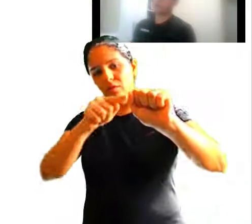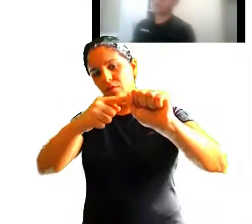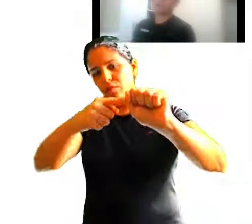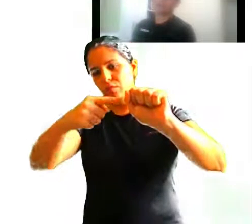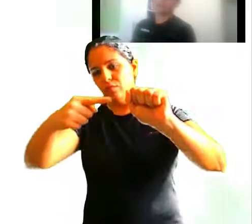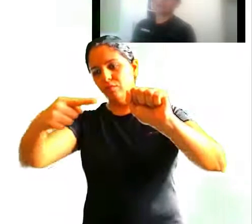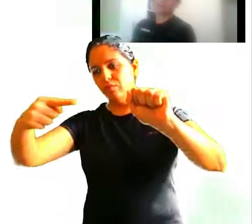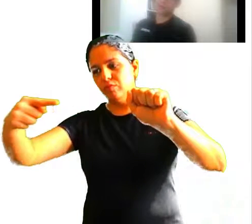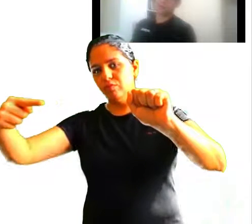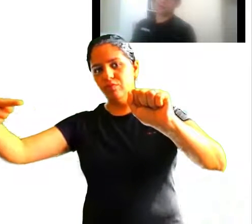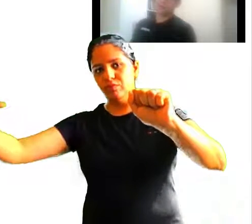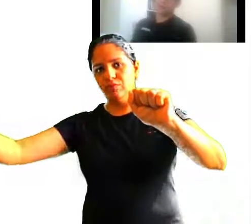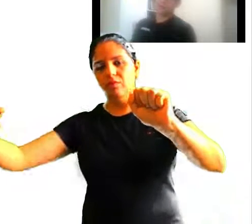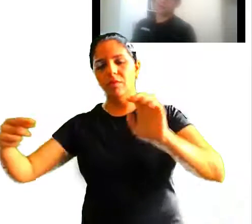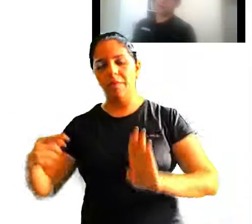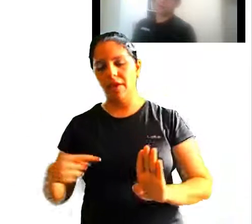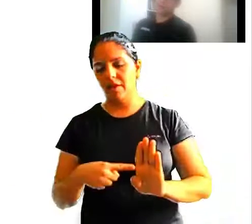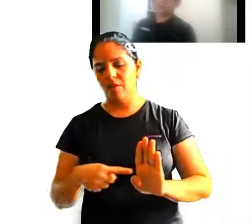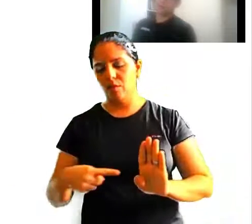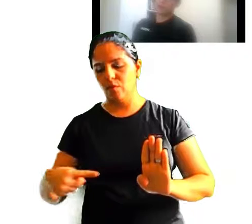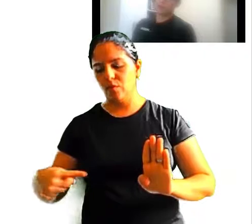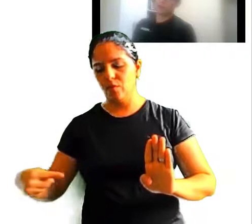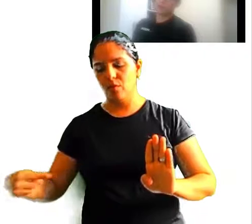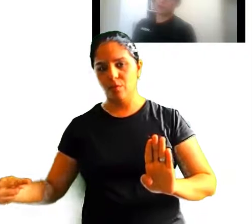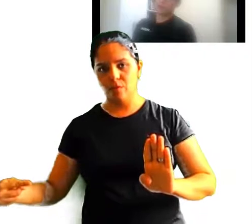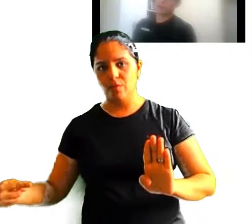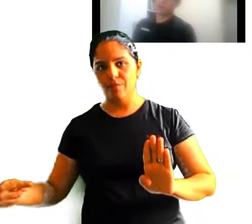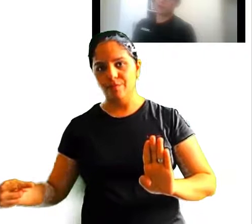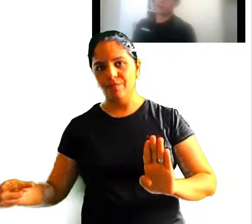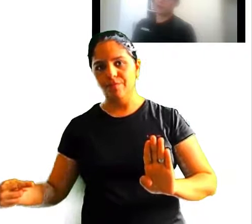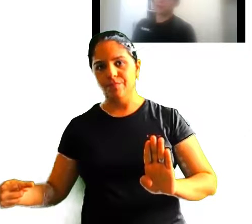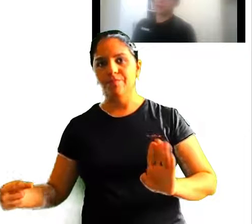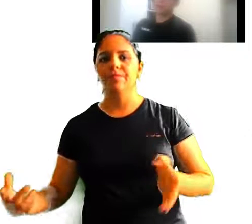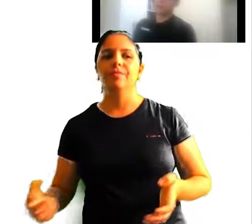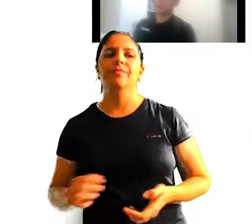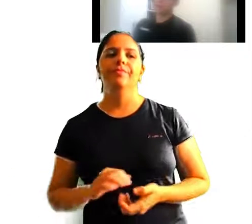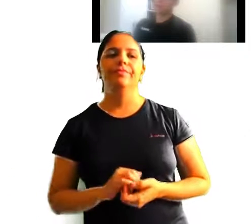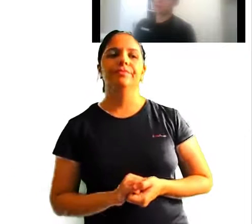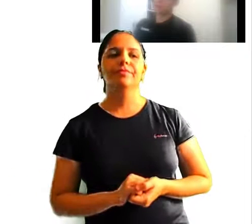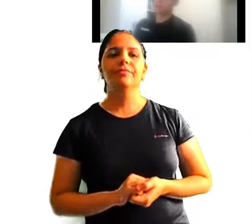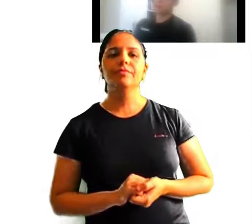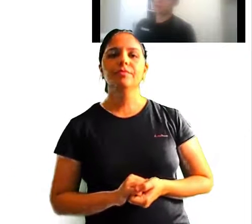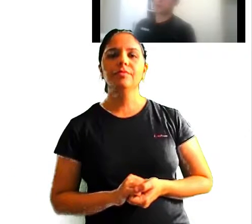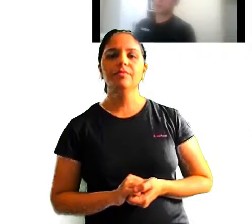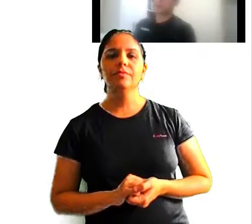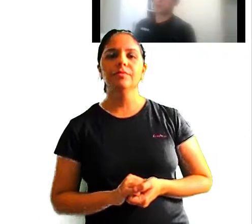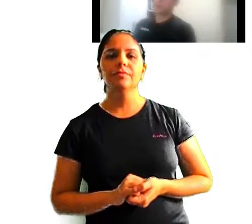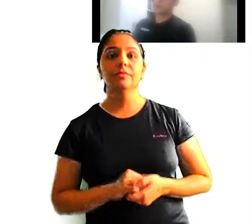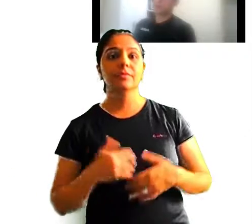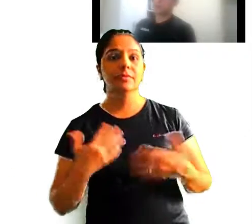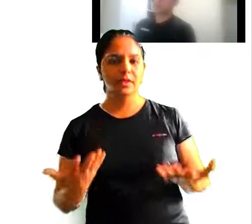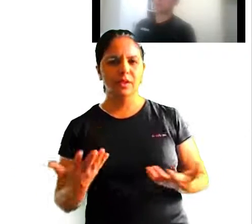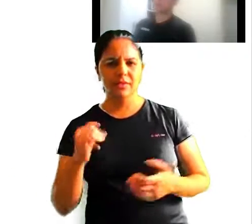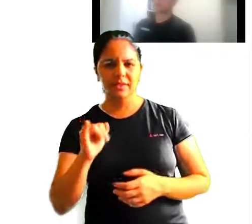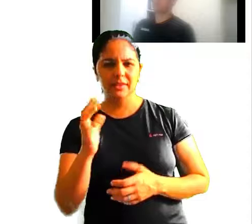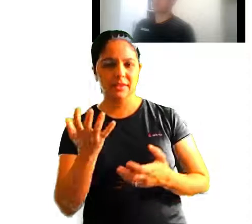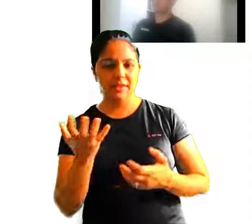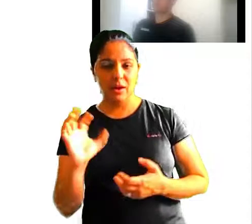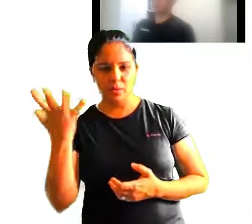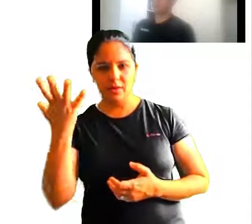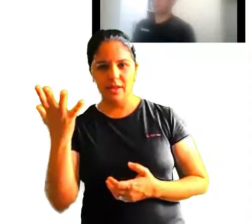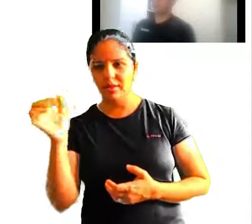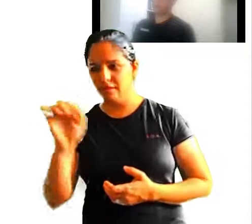ao mesmo par de nós, né? Eles têm uma perninha aqui no A e uma perninha no B. Uma perninha no A, uma perninha no B.